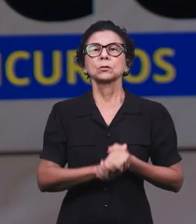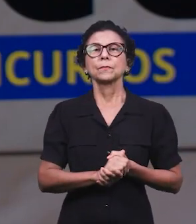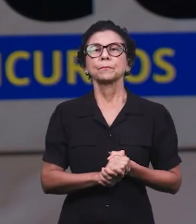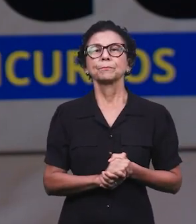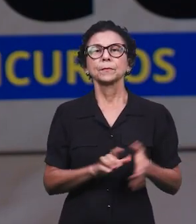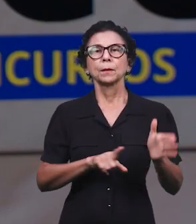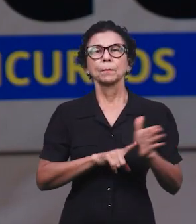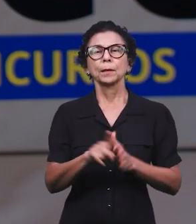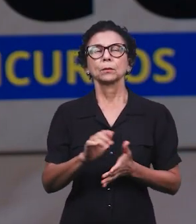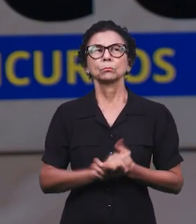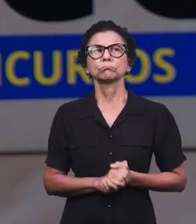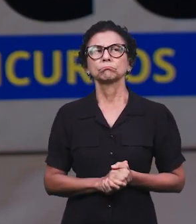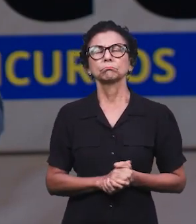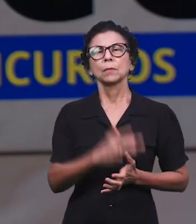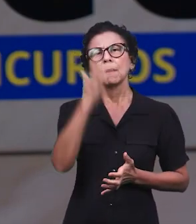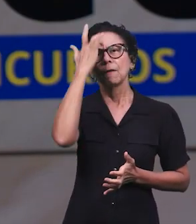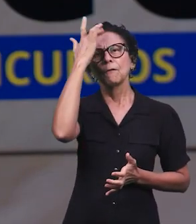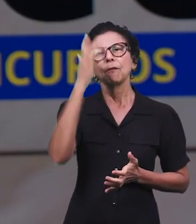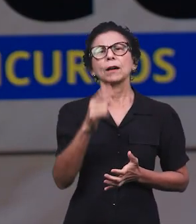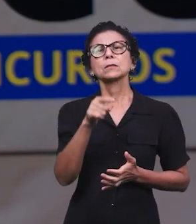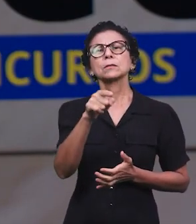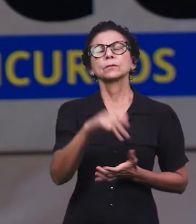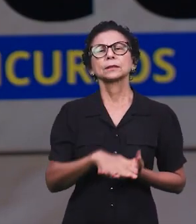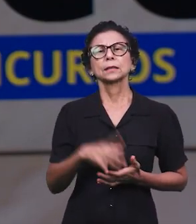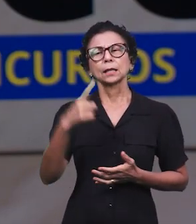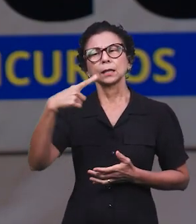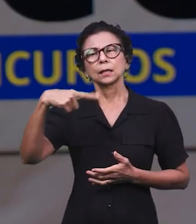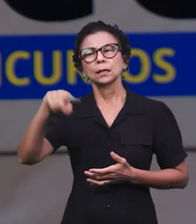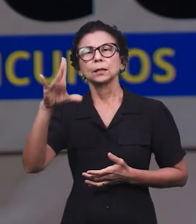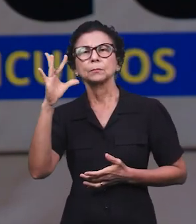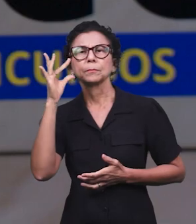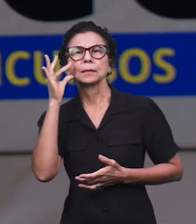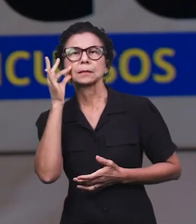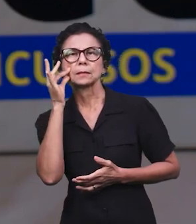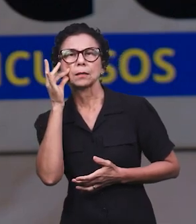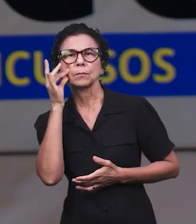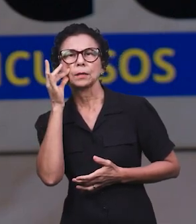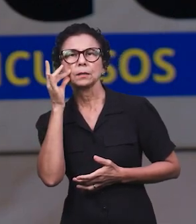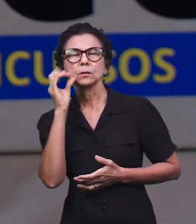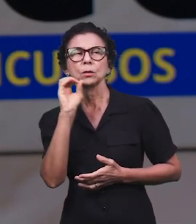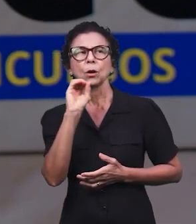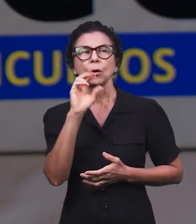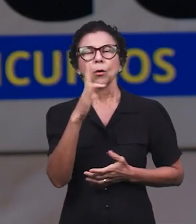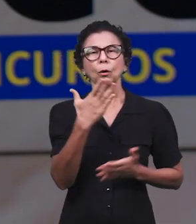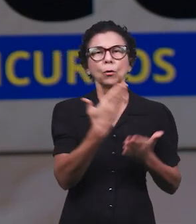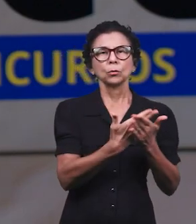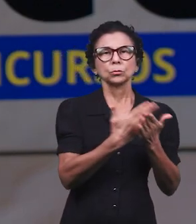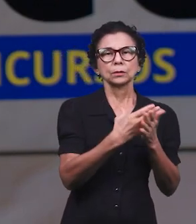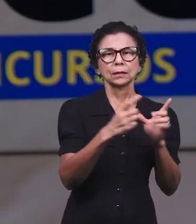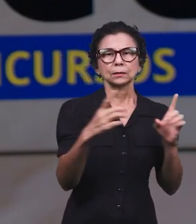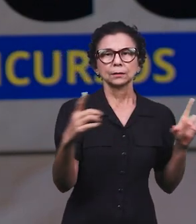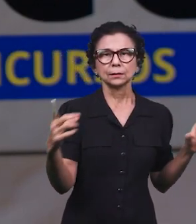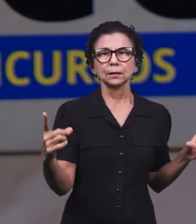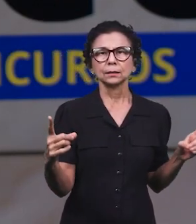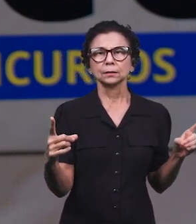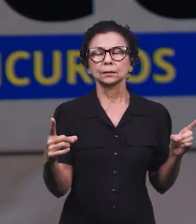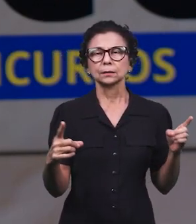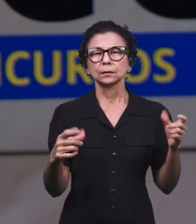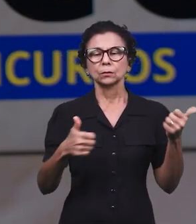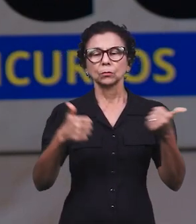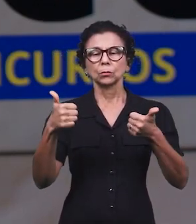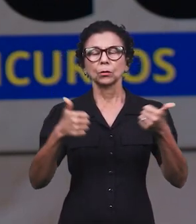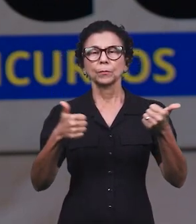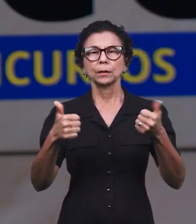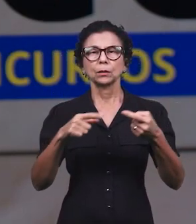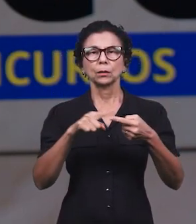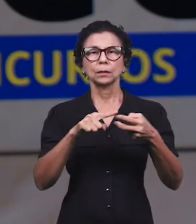Ir presencialmente a um curso ou estudar à distância? Você rende bem, tem um bom rendimento de estudos quando está estudando à